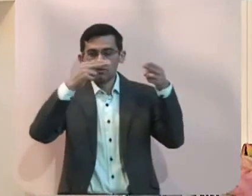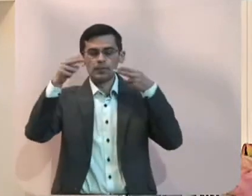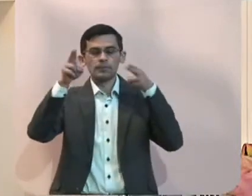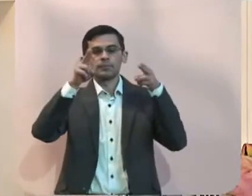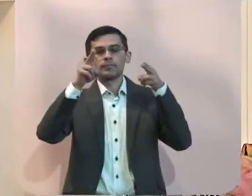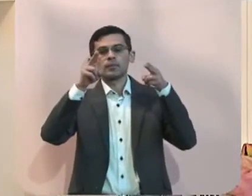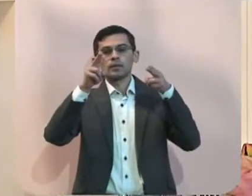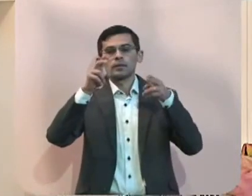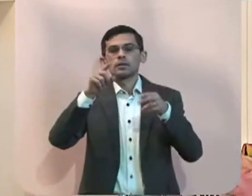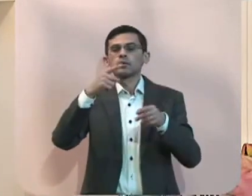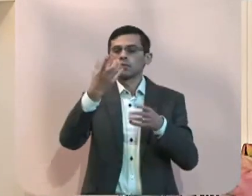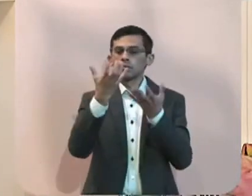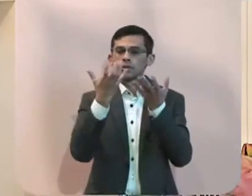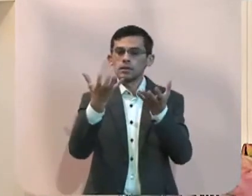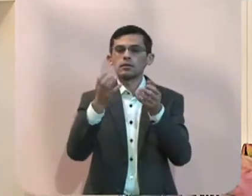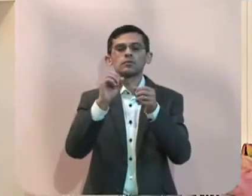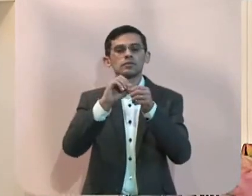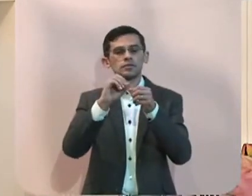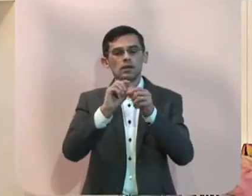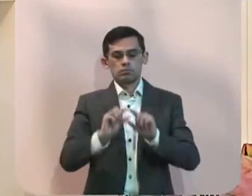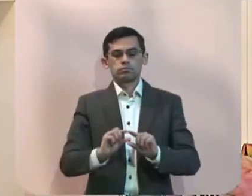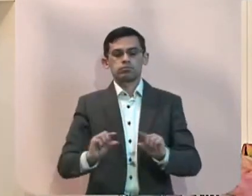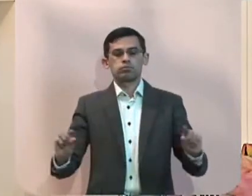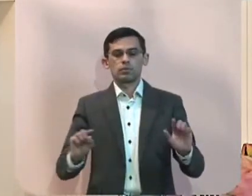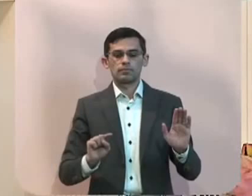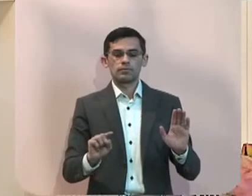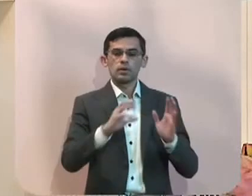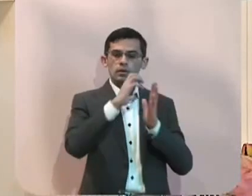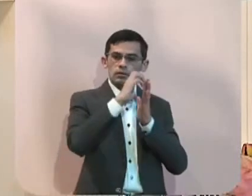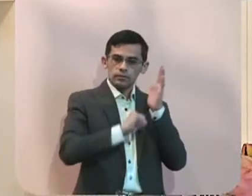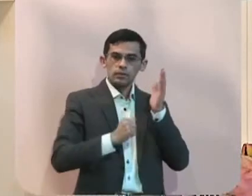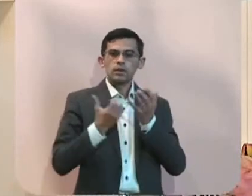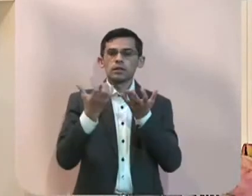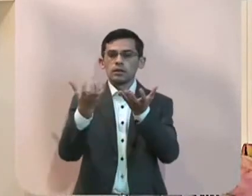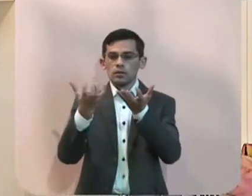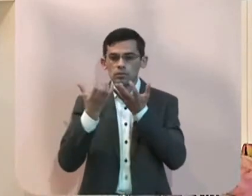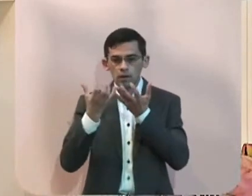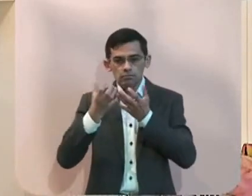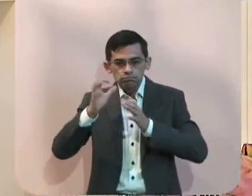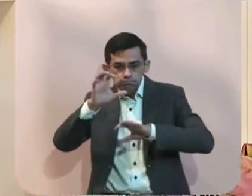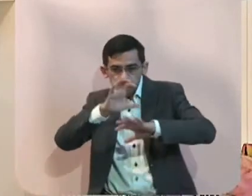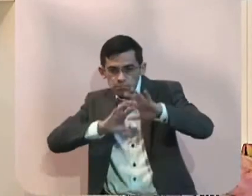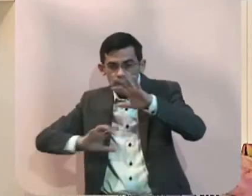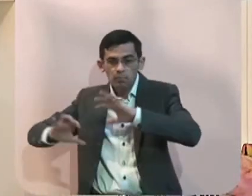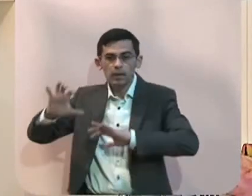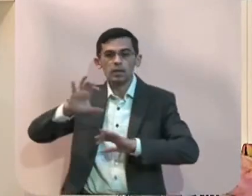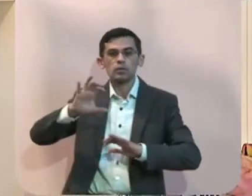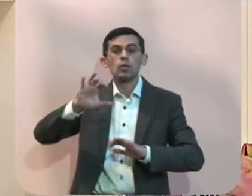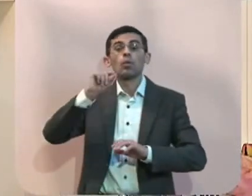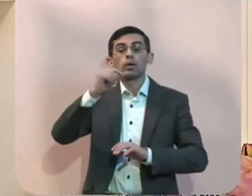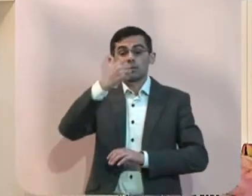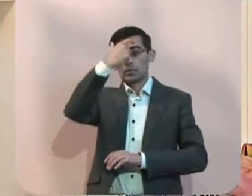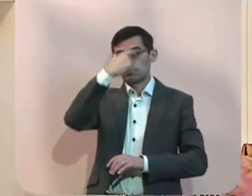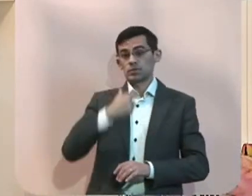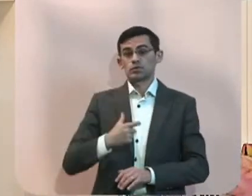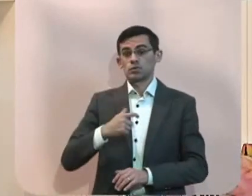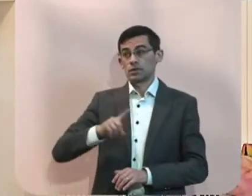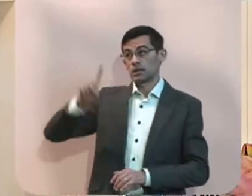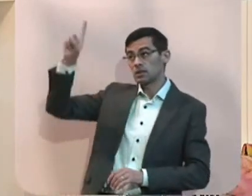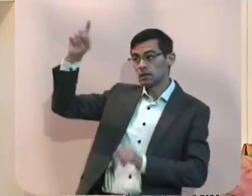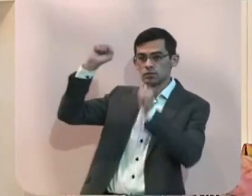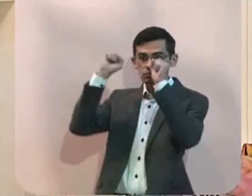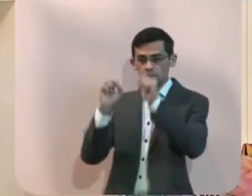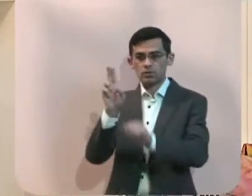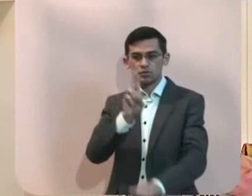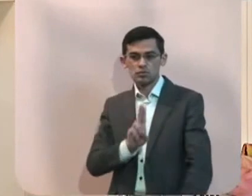uma música. Eu queria que você se inscrevesse ali, dizendo, eu quero ser preparado para ser alguém que Deus